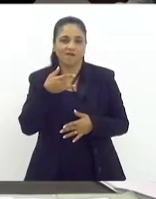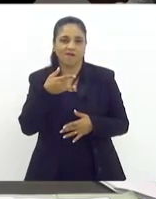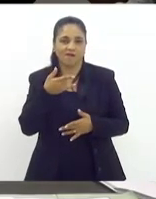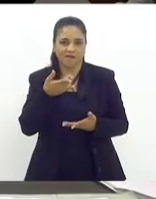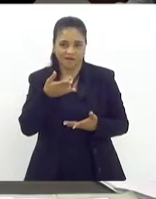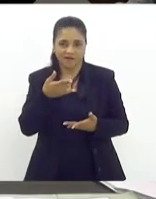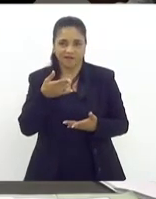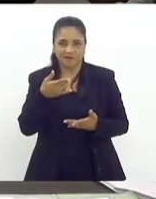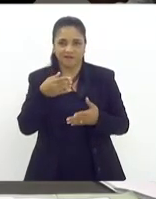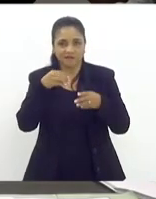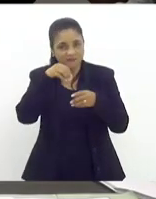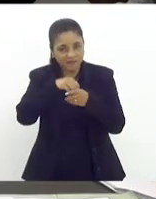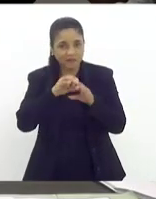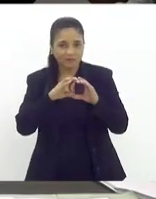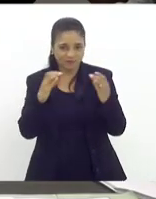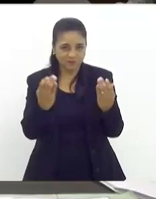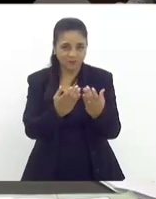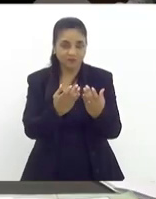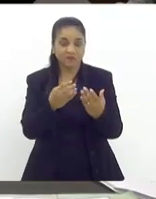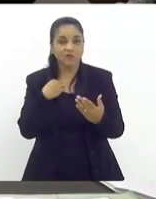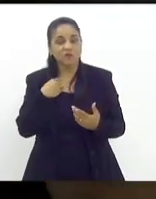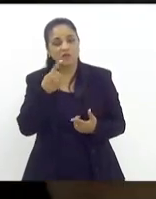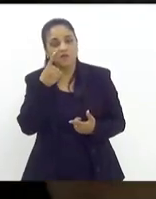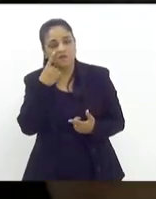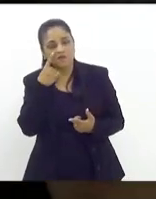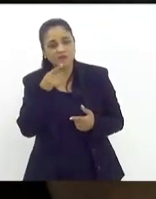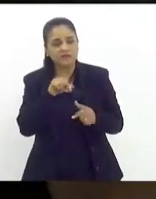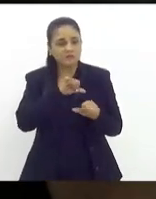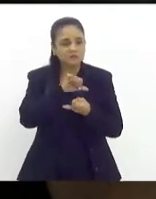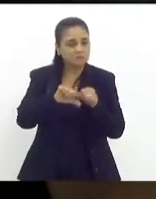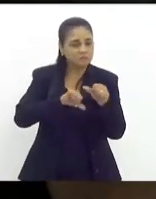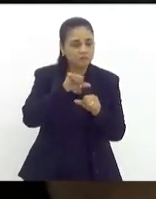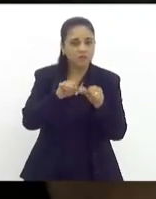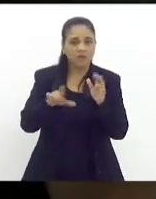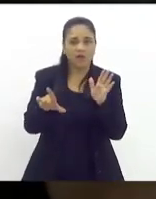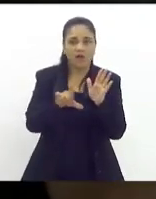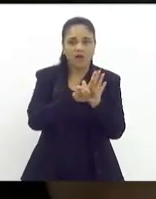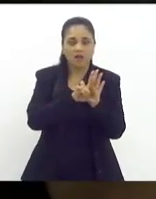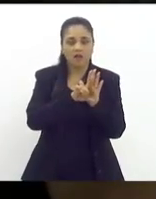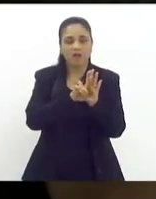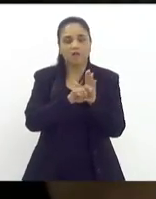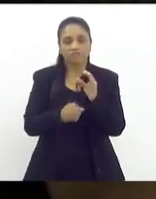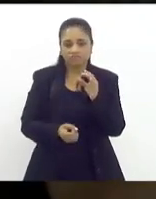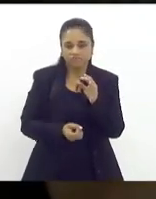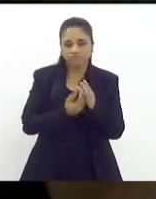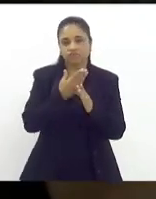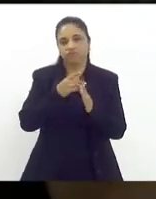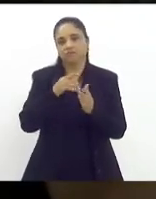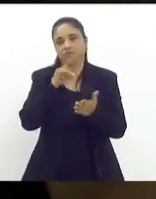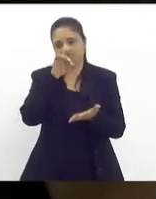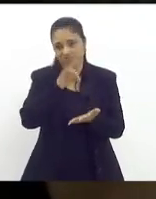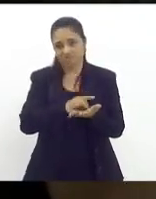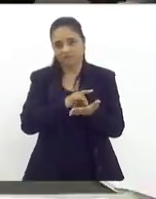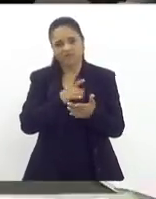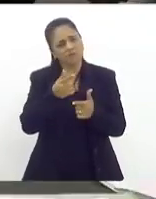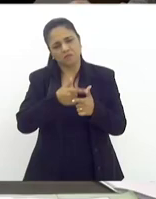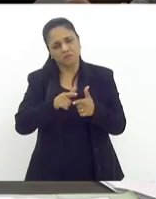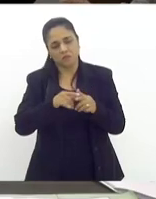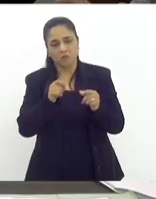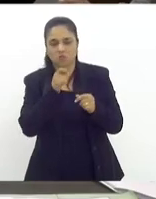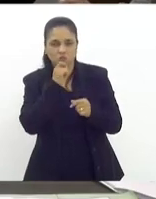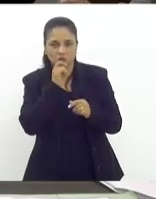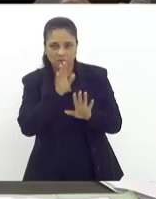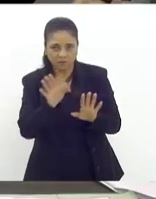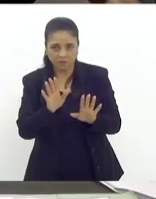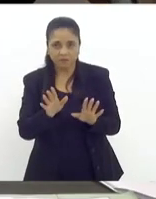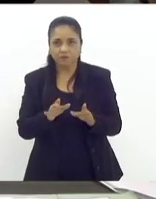O objeto bebidas é diferente, porque ocorre. O que eu queria ver se tinha que mexer na outra lei original. Então, sem problema. Dá para ir à frente.